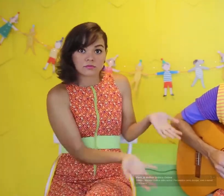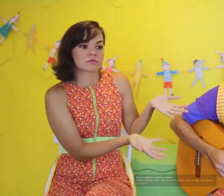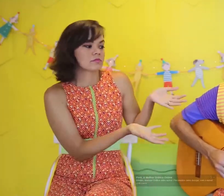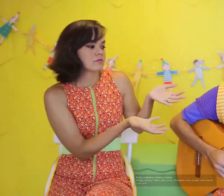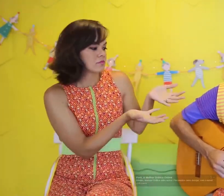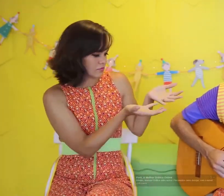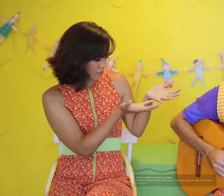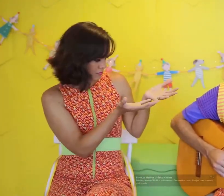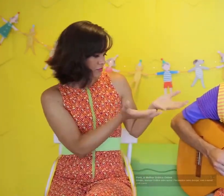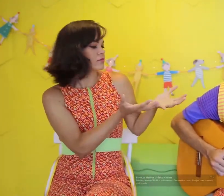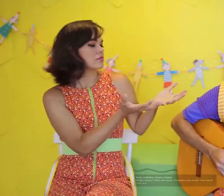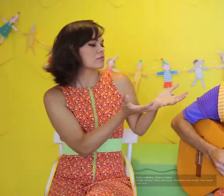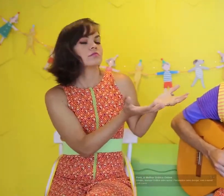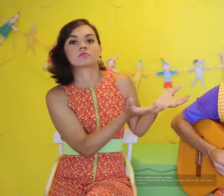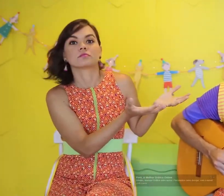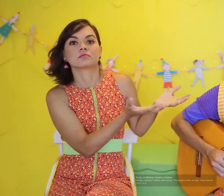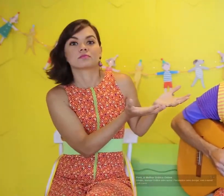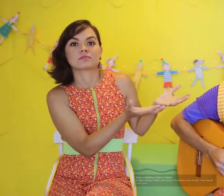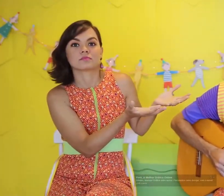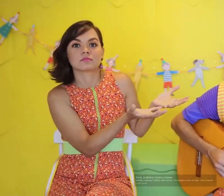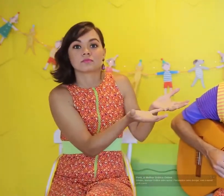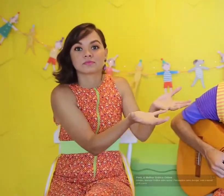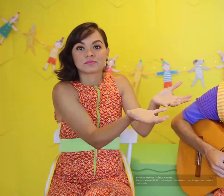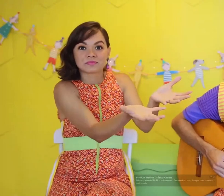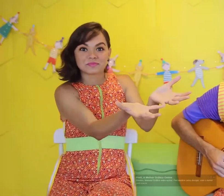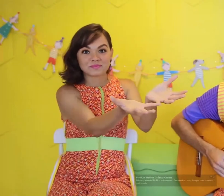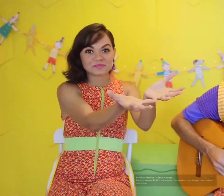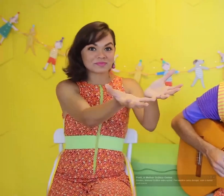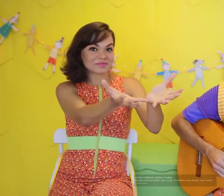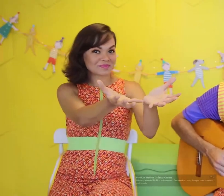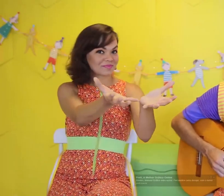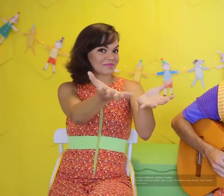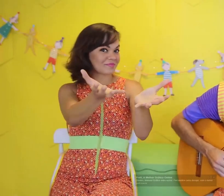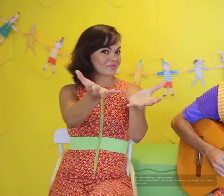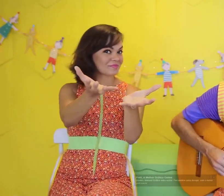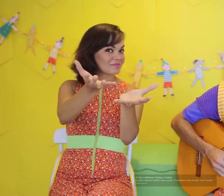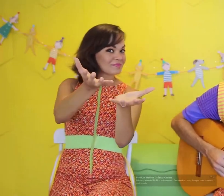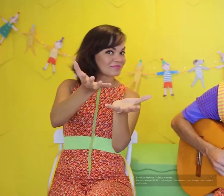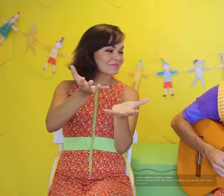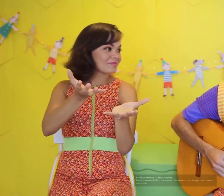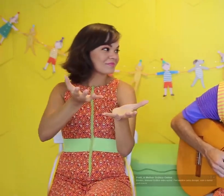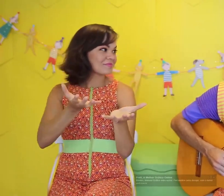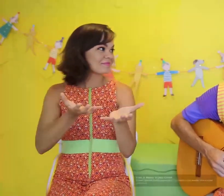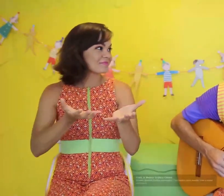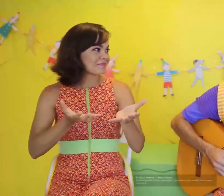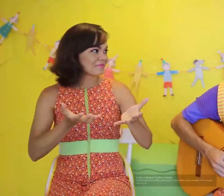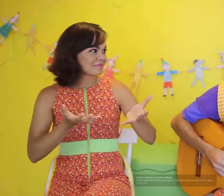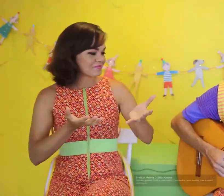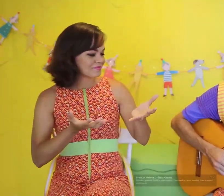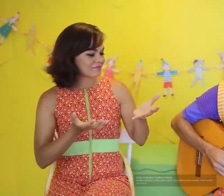Mas trago aqui uma cabaça pronta para lhe salvar.